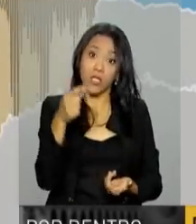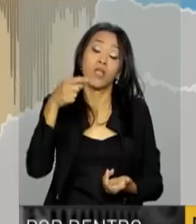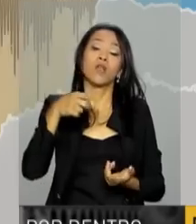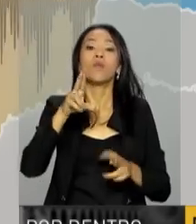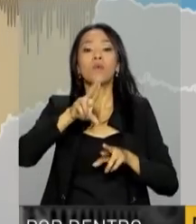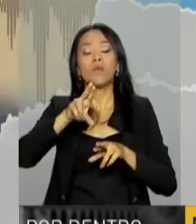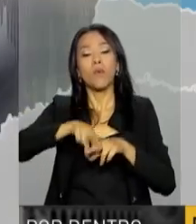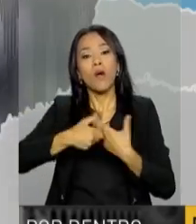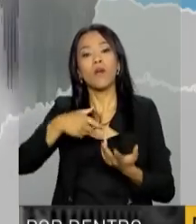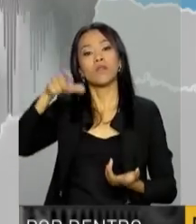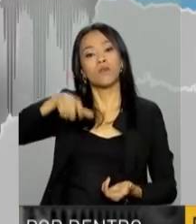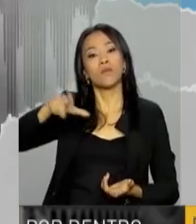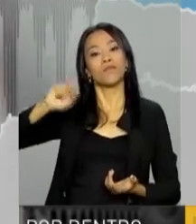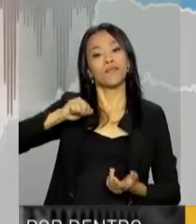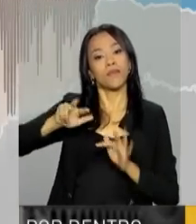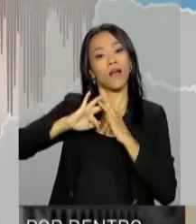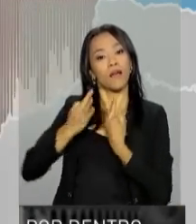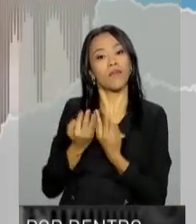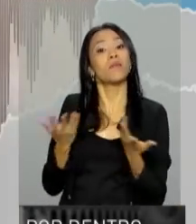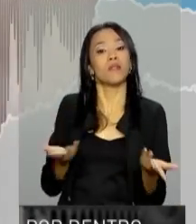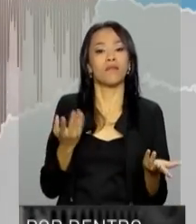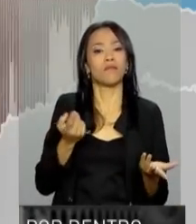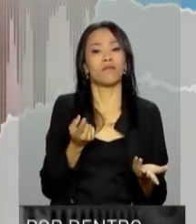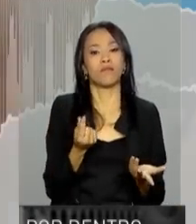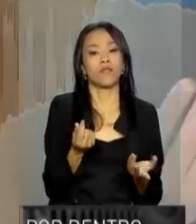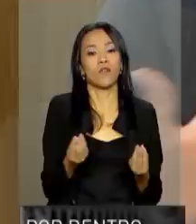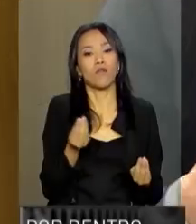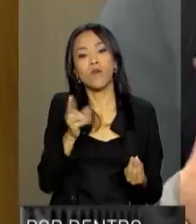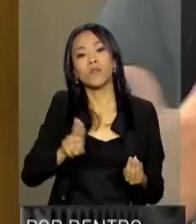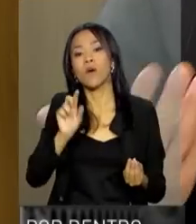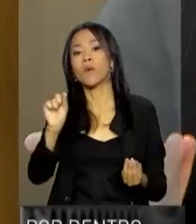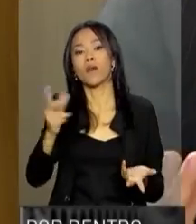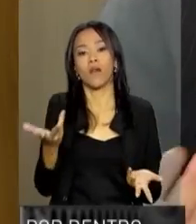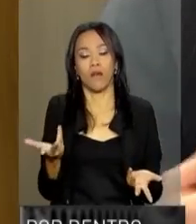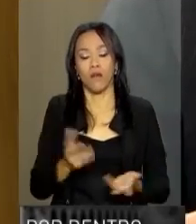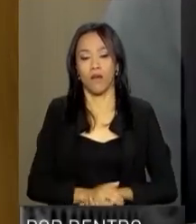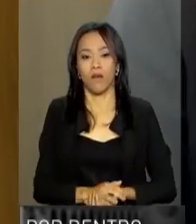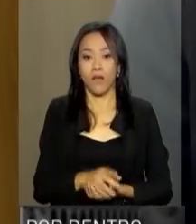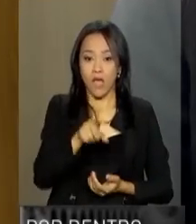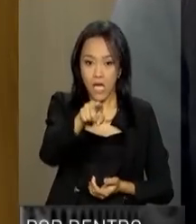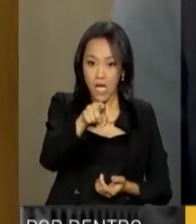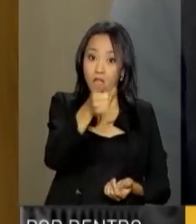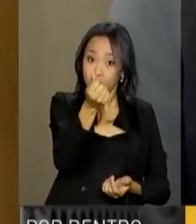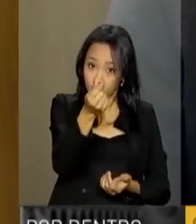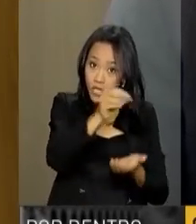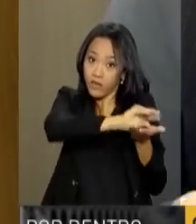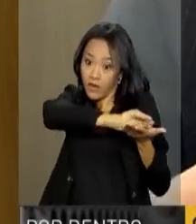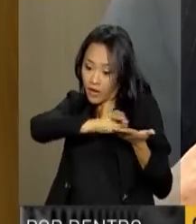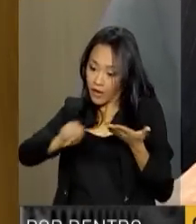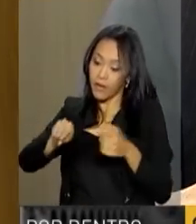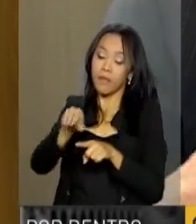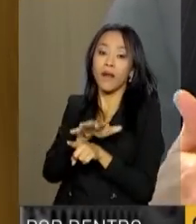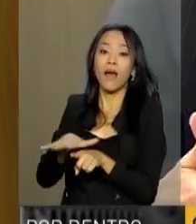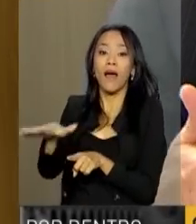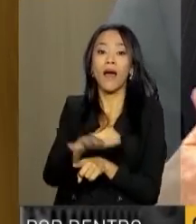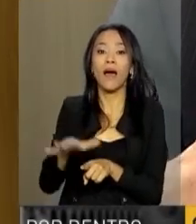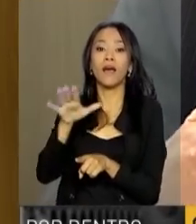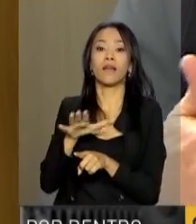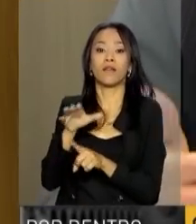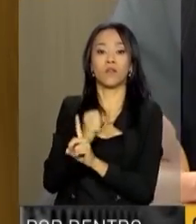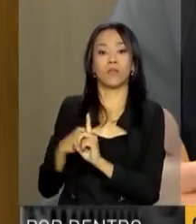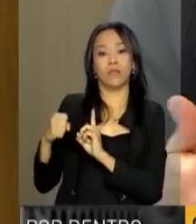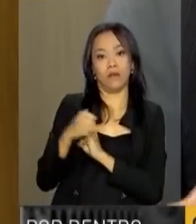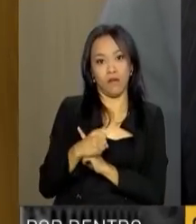sociais ministro os valores economizados programas sociais ficam na área social nós temos várias medidas